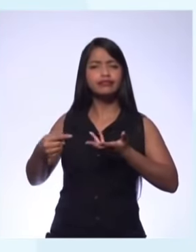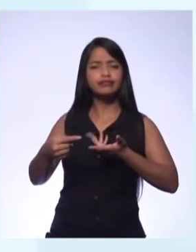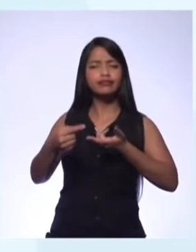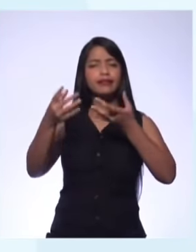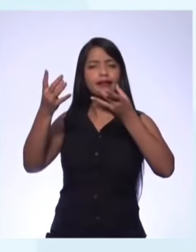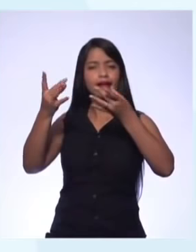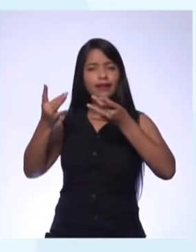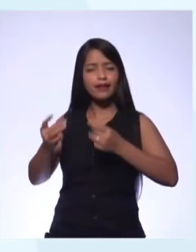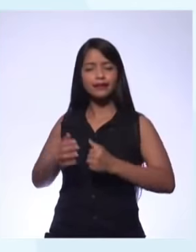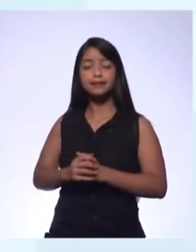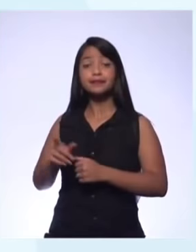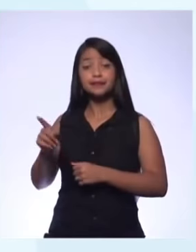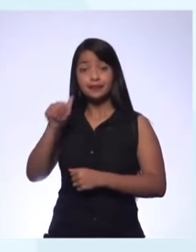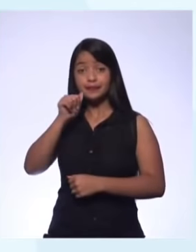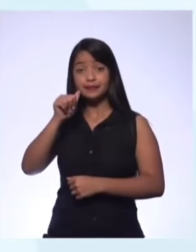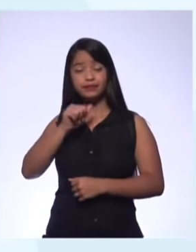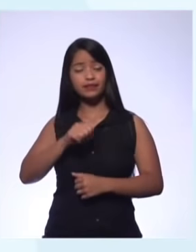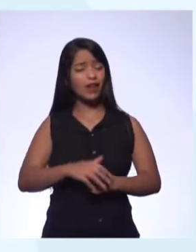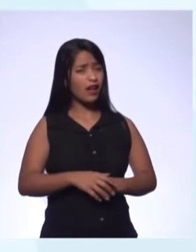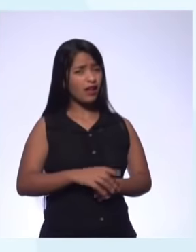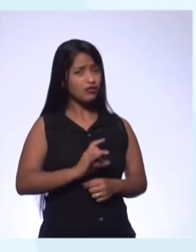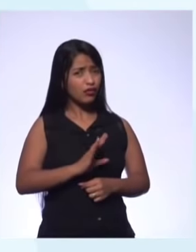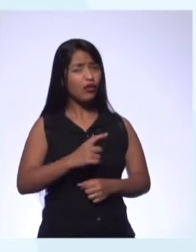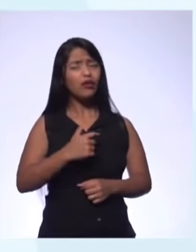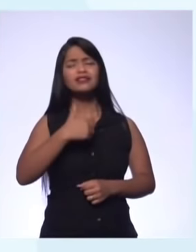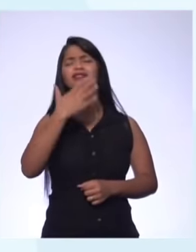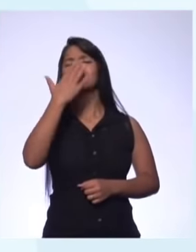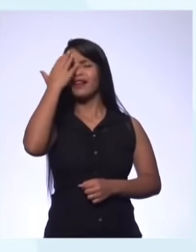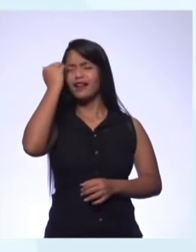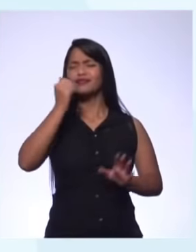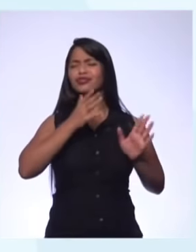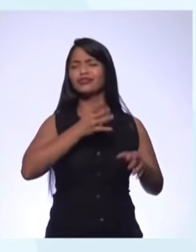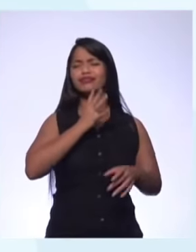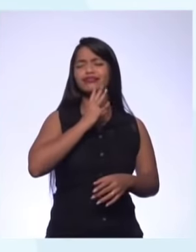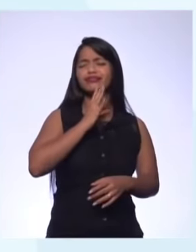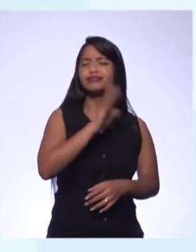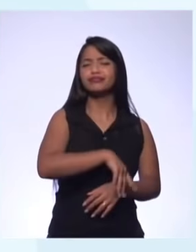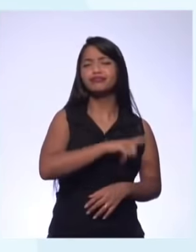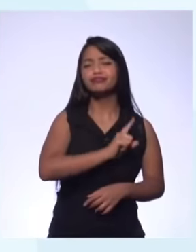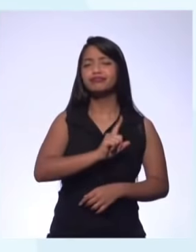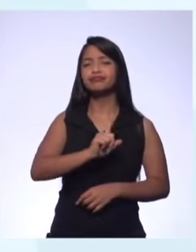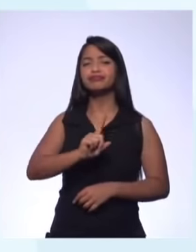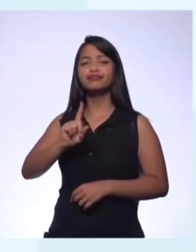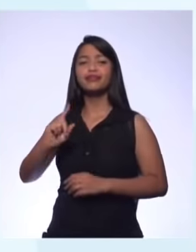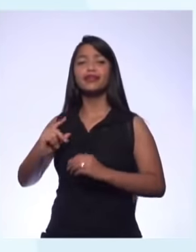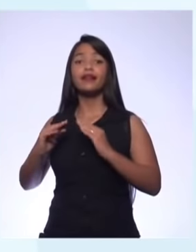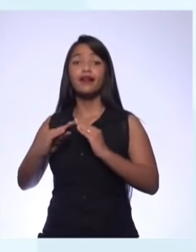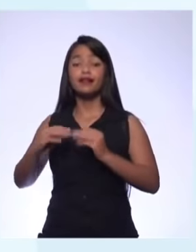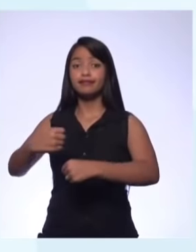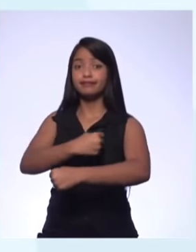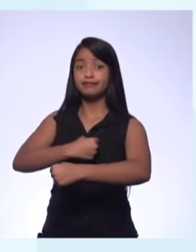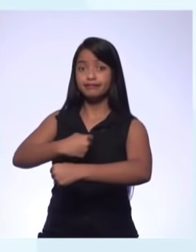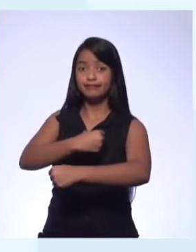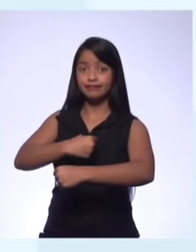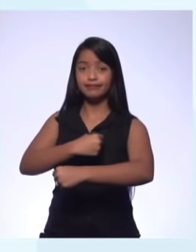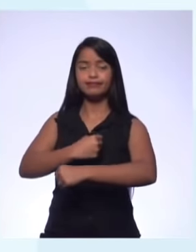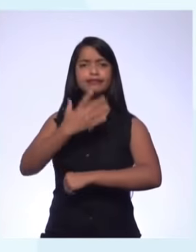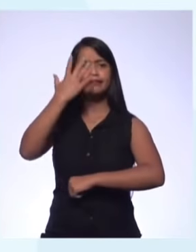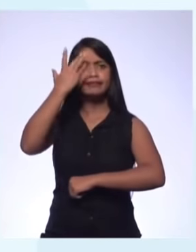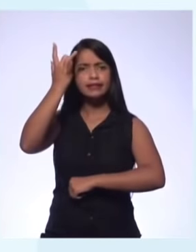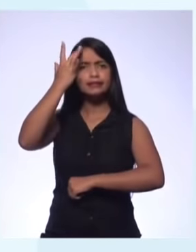lhe disse que isso ela já sabia e correu imediatamente para a sua casa a fim de prepará-lo. Como isso acontecia todas